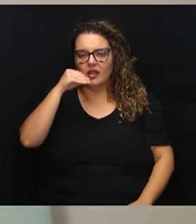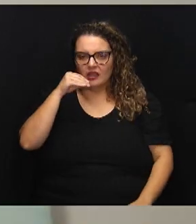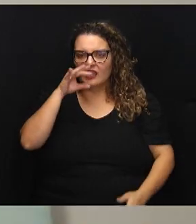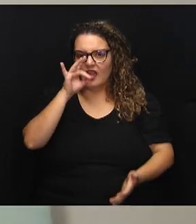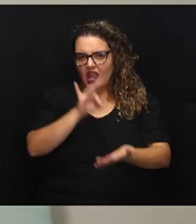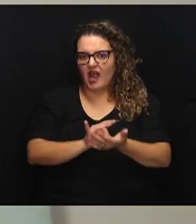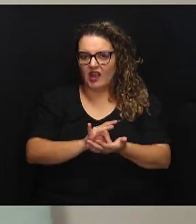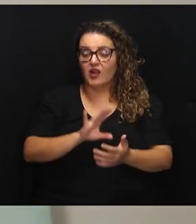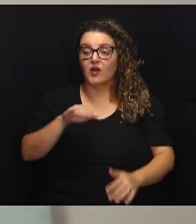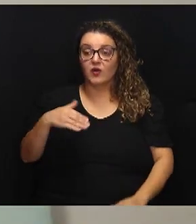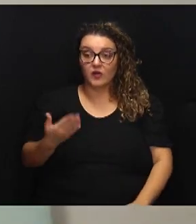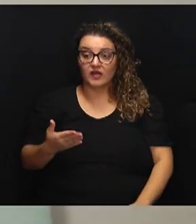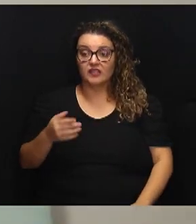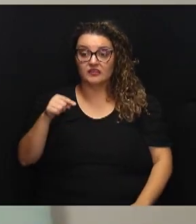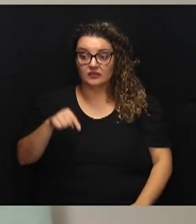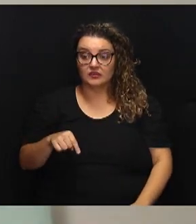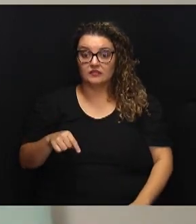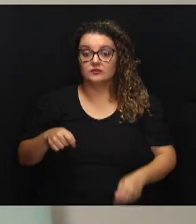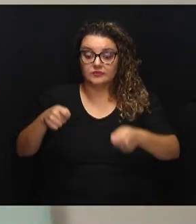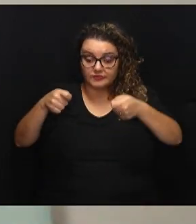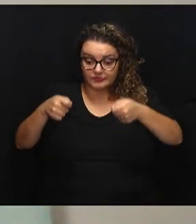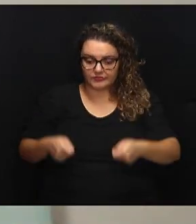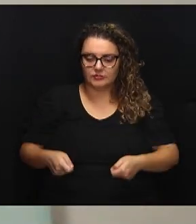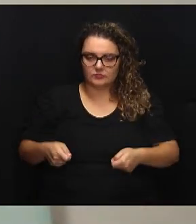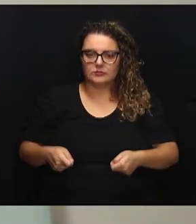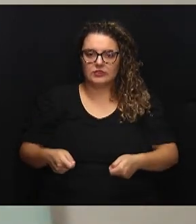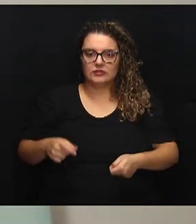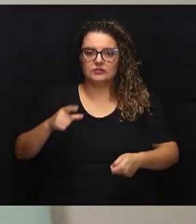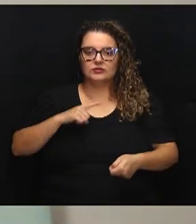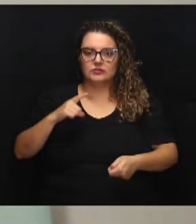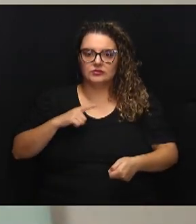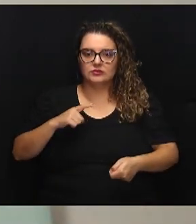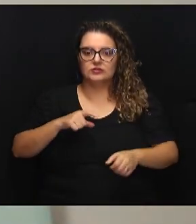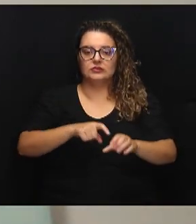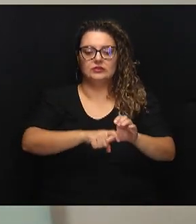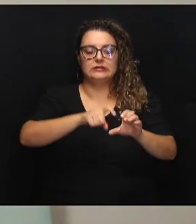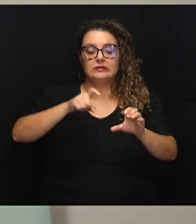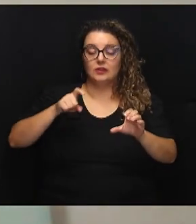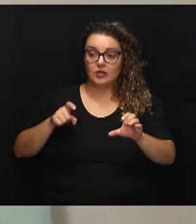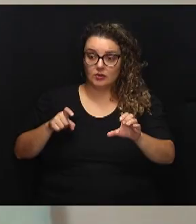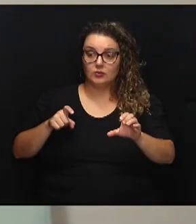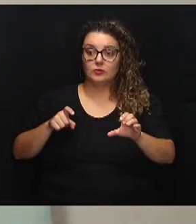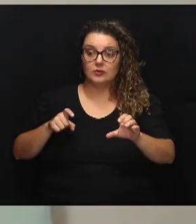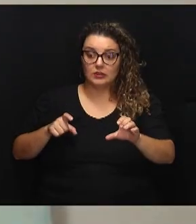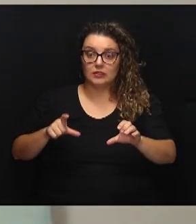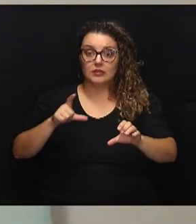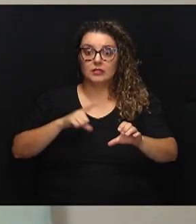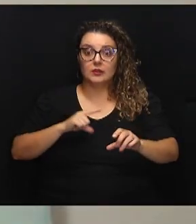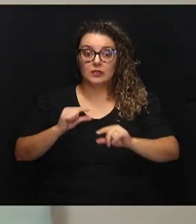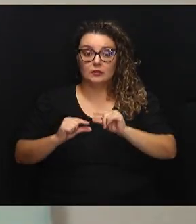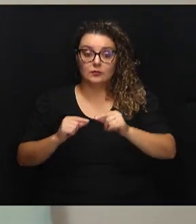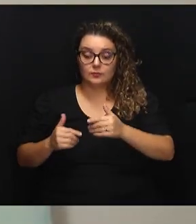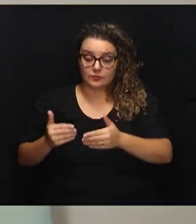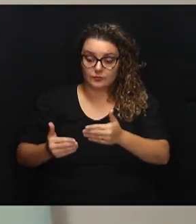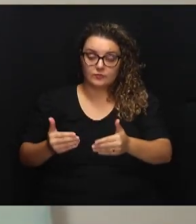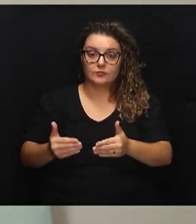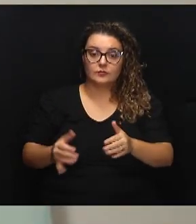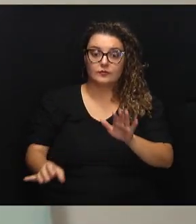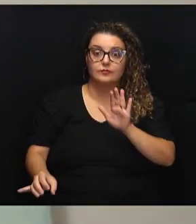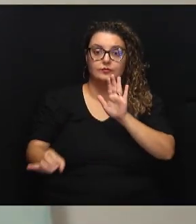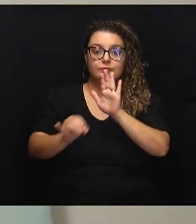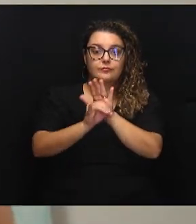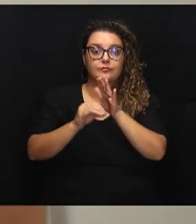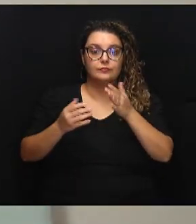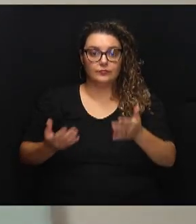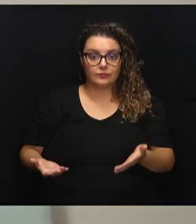que é quando a gente está ali se firmando, né, tendo mais essa autonomia, tendo um pouco mais desse processo de identificação.